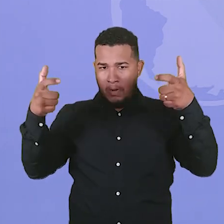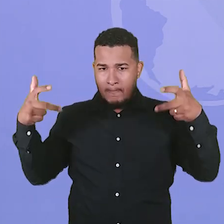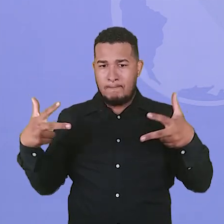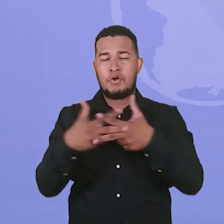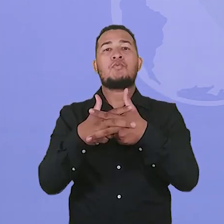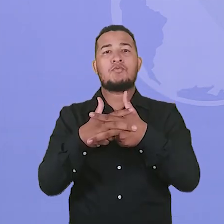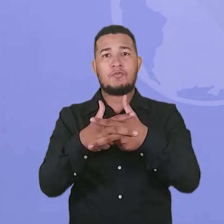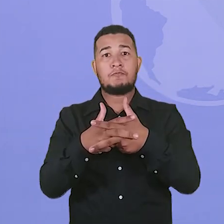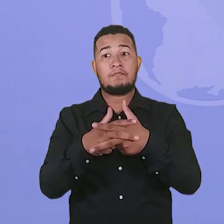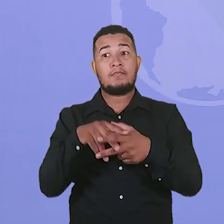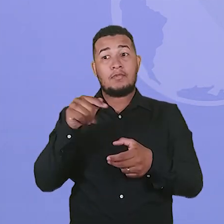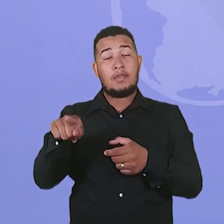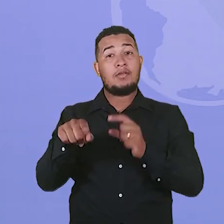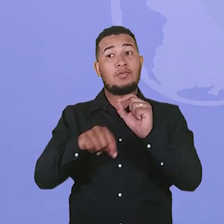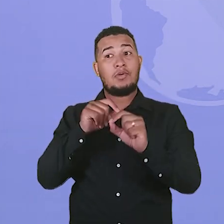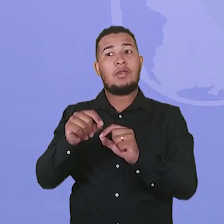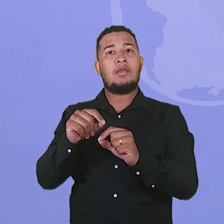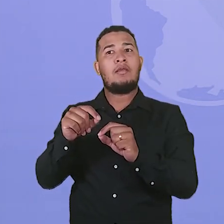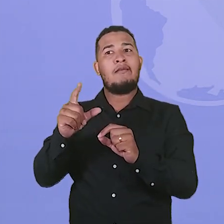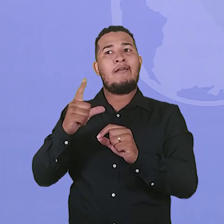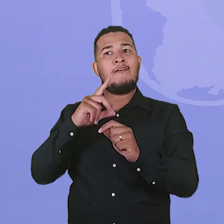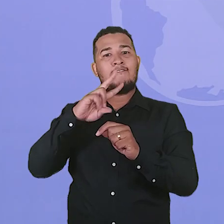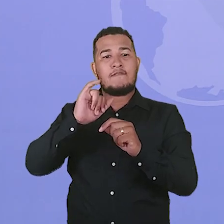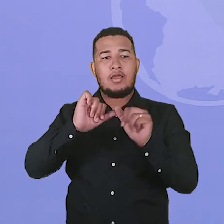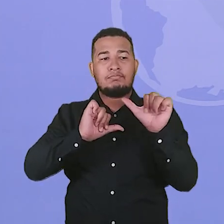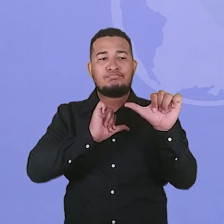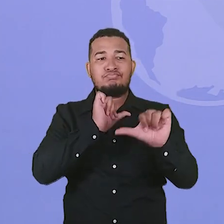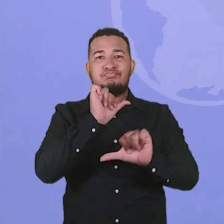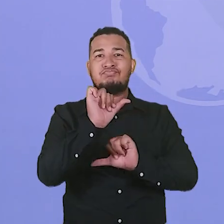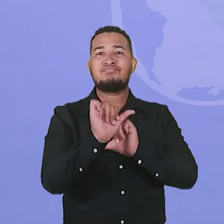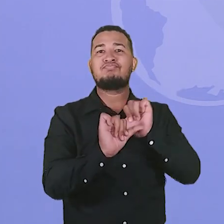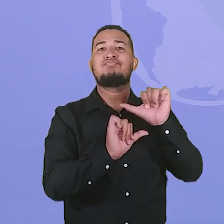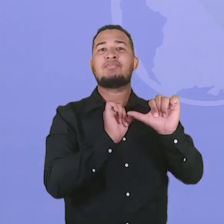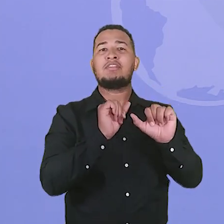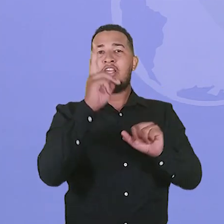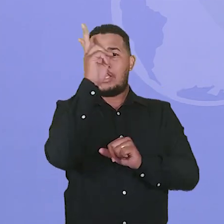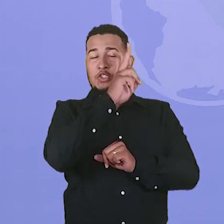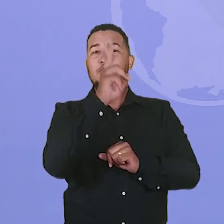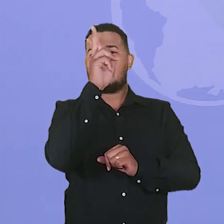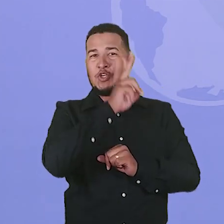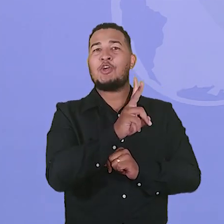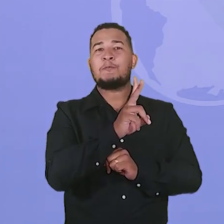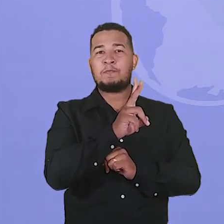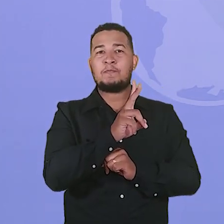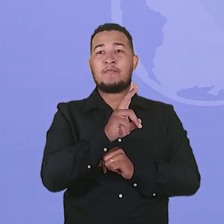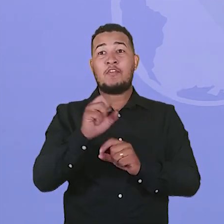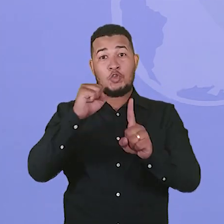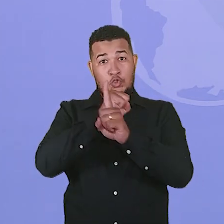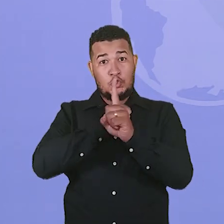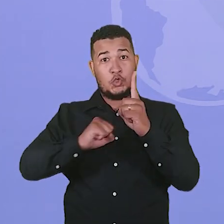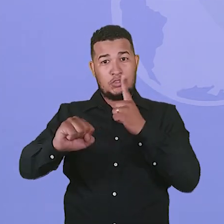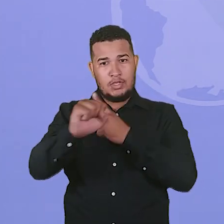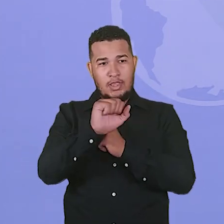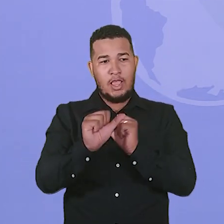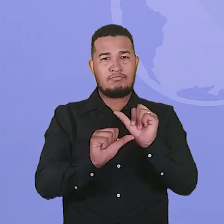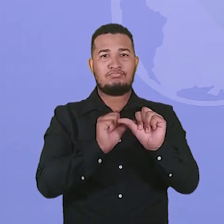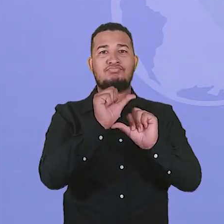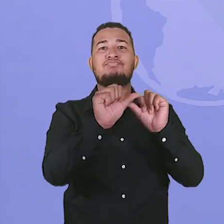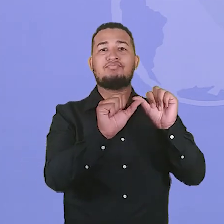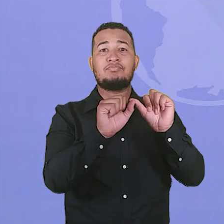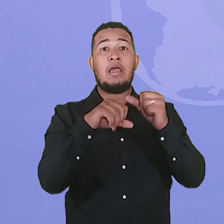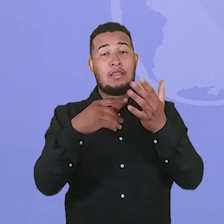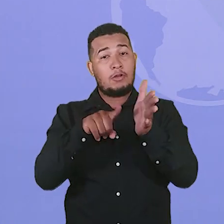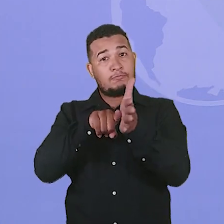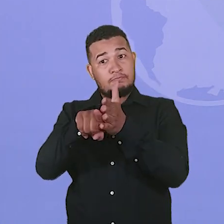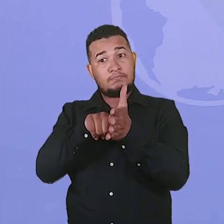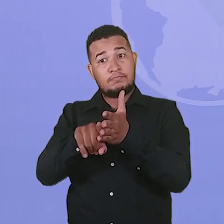né? E esse conflito de interesse vai transformando a história, vai transformando a sociedade.